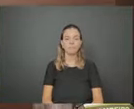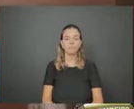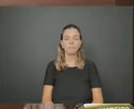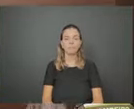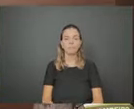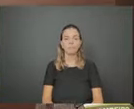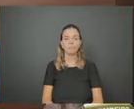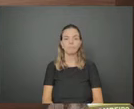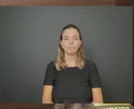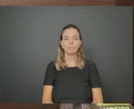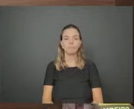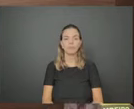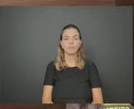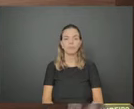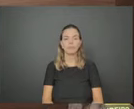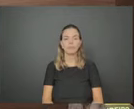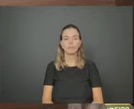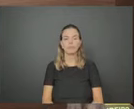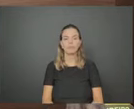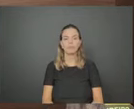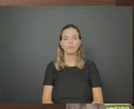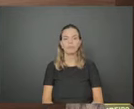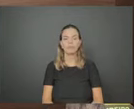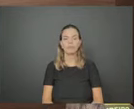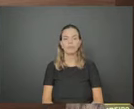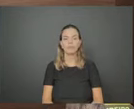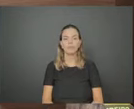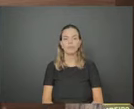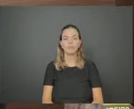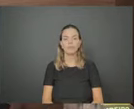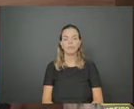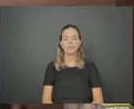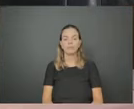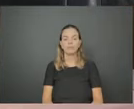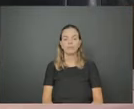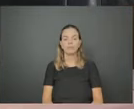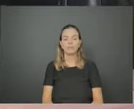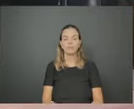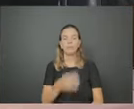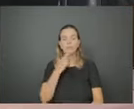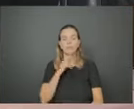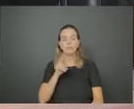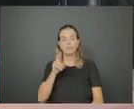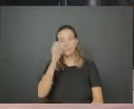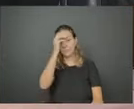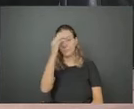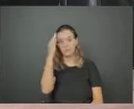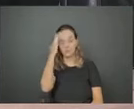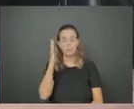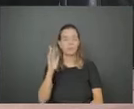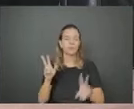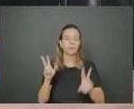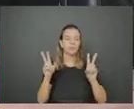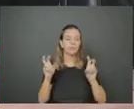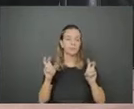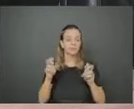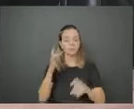Aí, respondendo a senhora, vereadora Noêmia, em relação à saúde mental